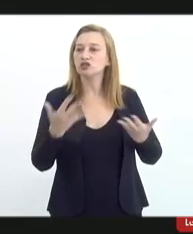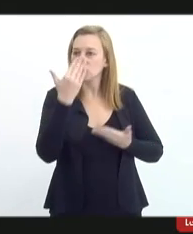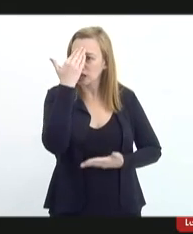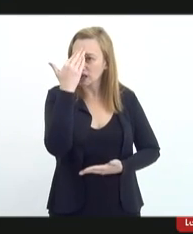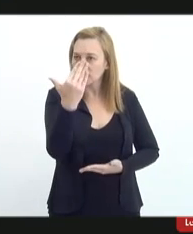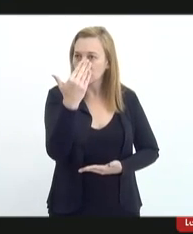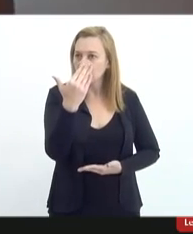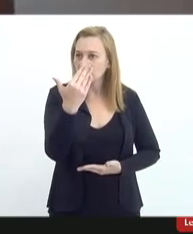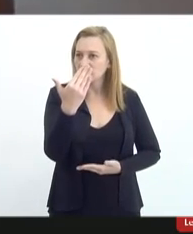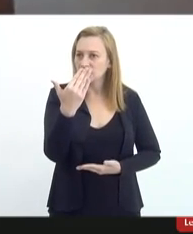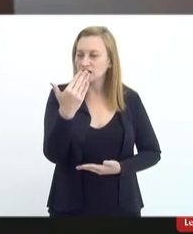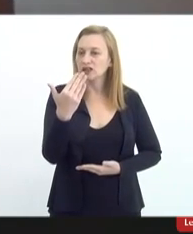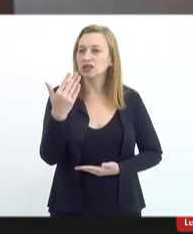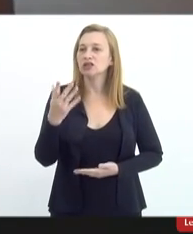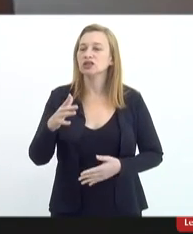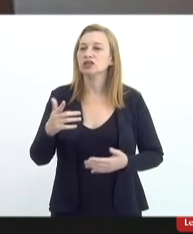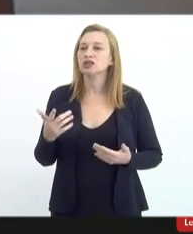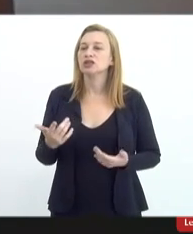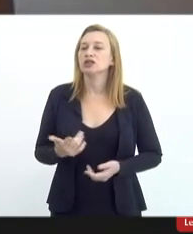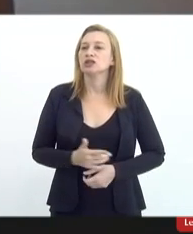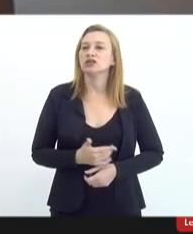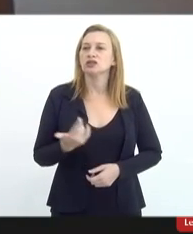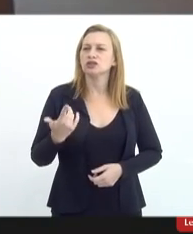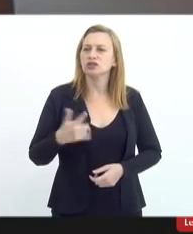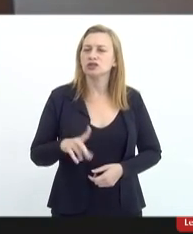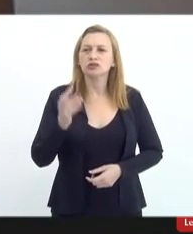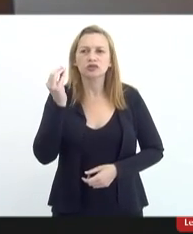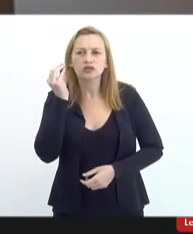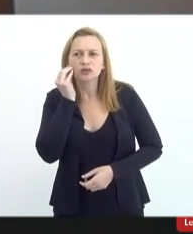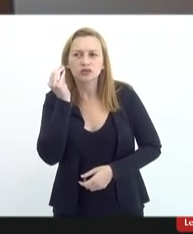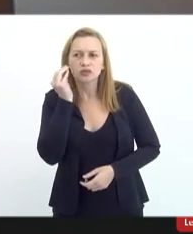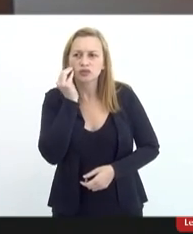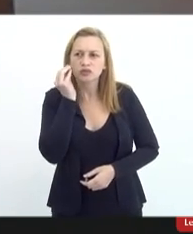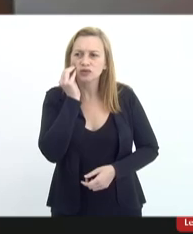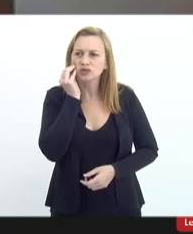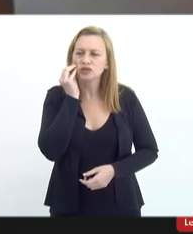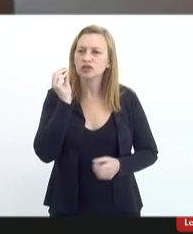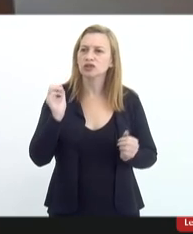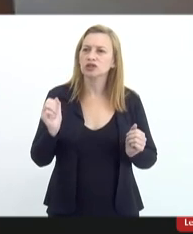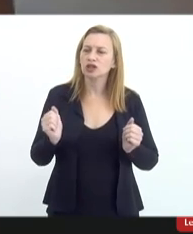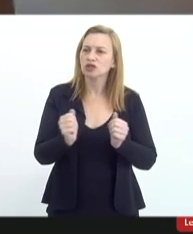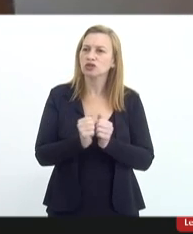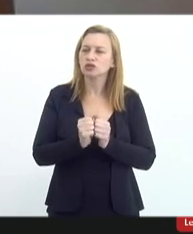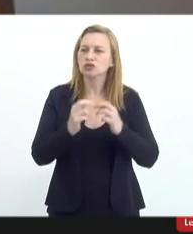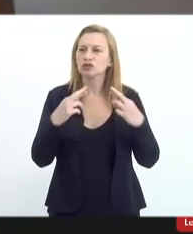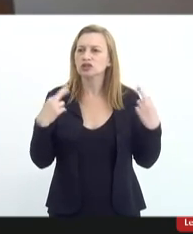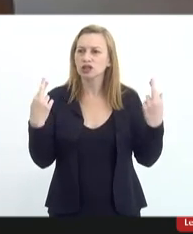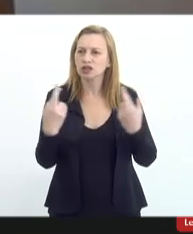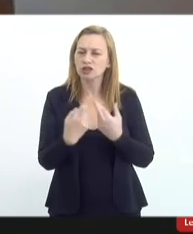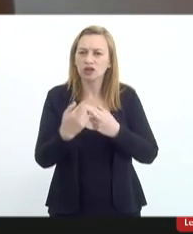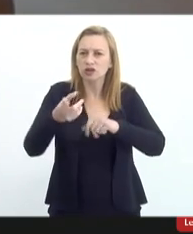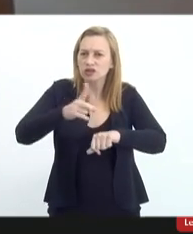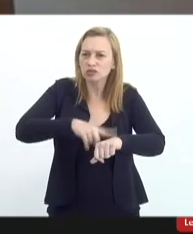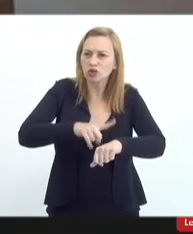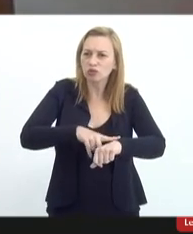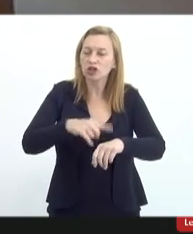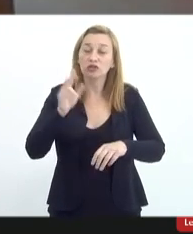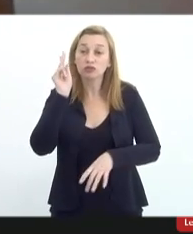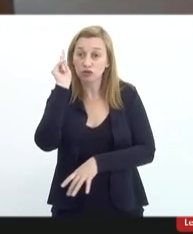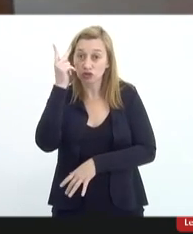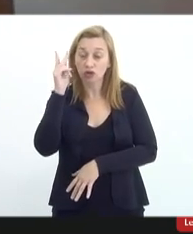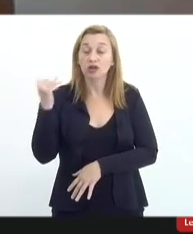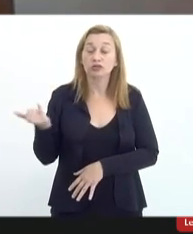agradecer muitíssimo, novamente, aqui a oportunidade de participar desse momento, acho